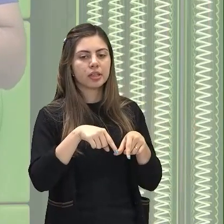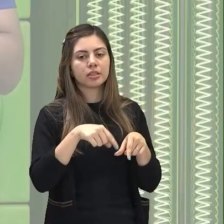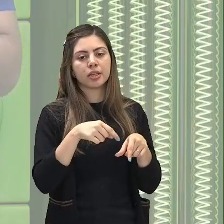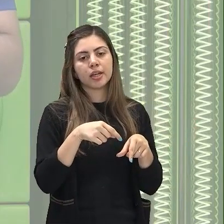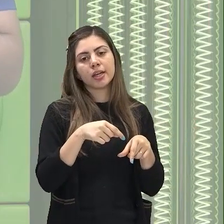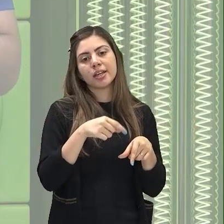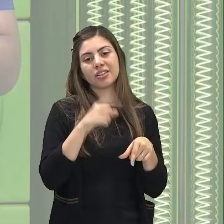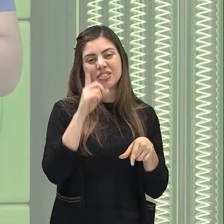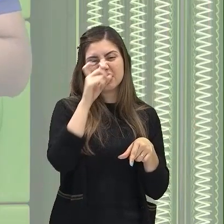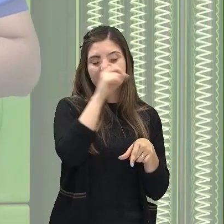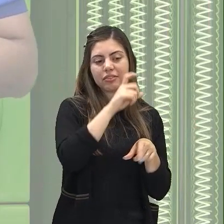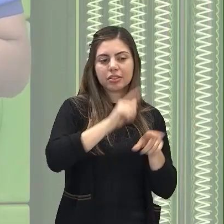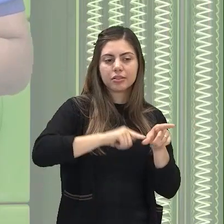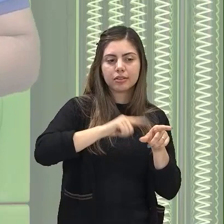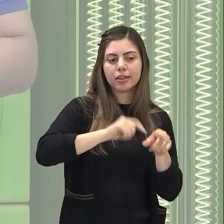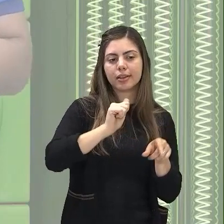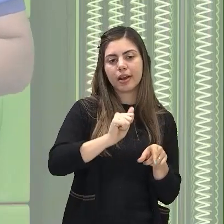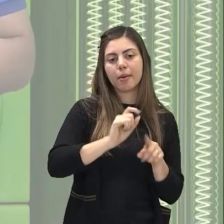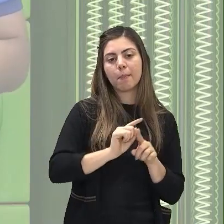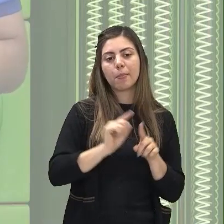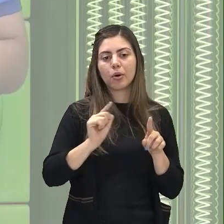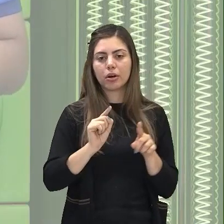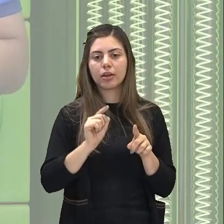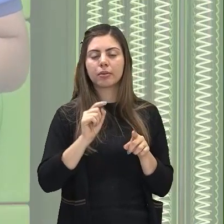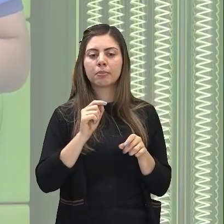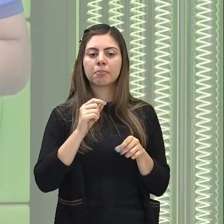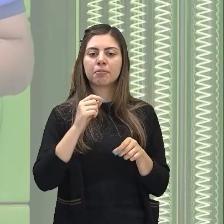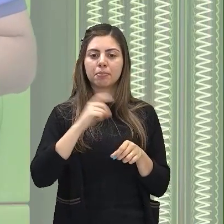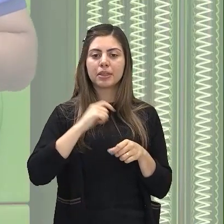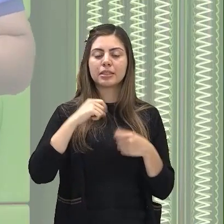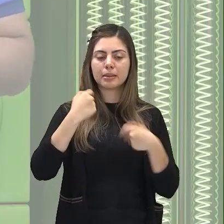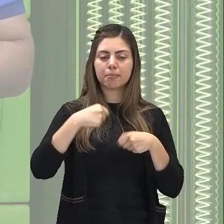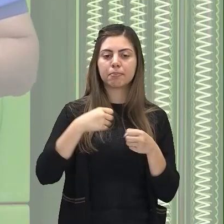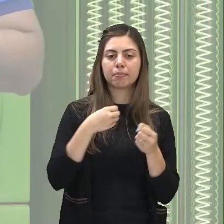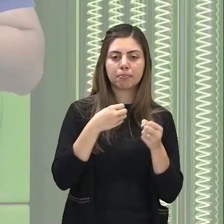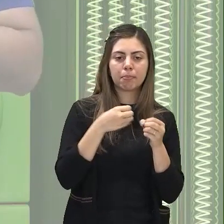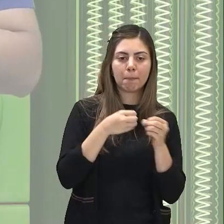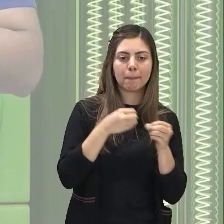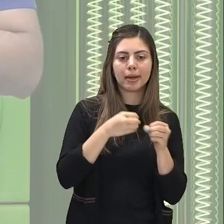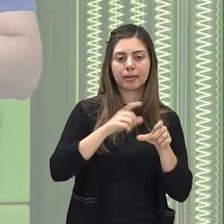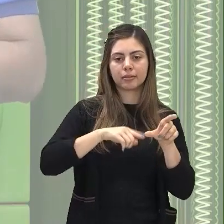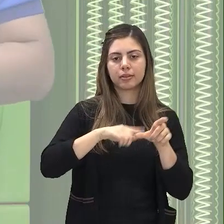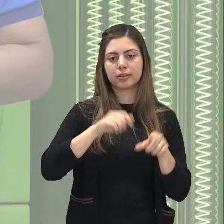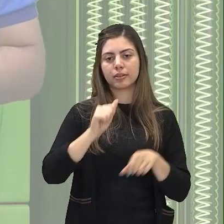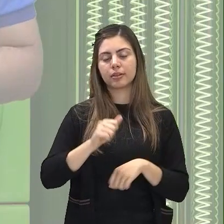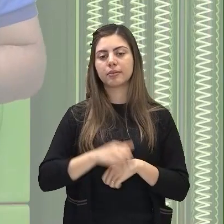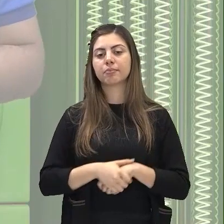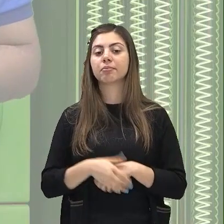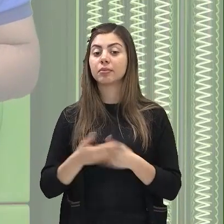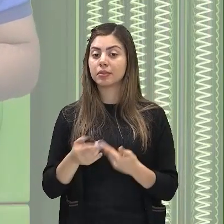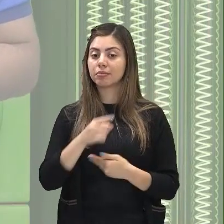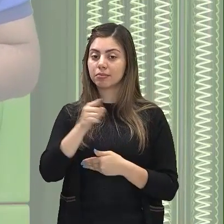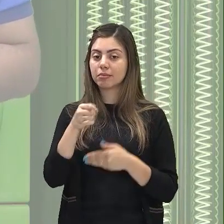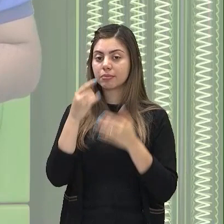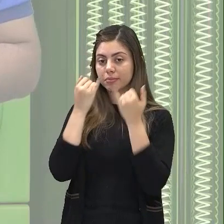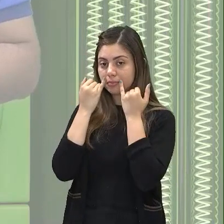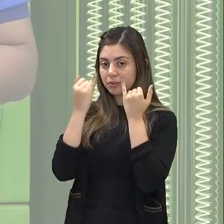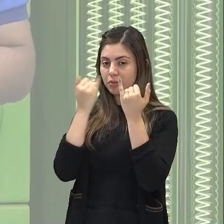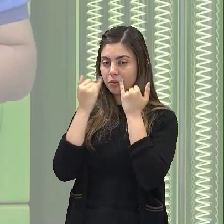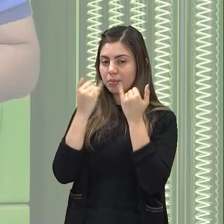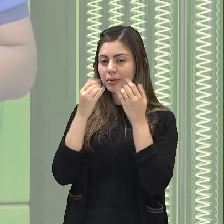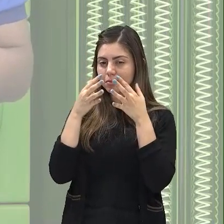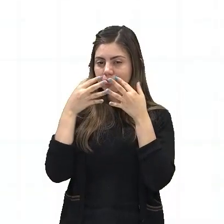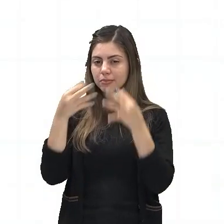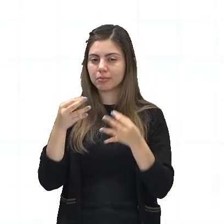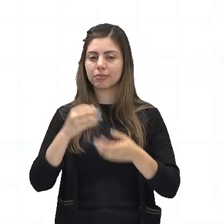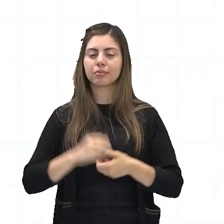o B que está ali um pouquinho mais próximo, né? Fiquem atentos aí a esses itens, né, no caso, que estão presentes aí nessa etiqueta. Vamos ver